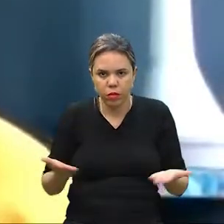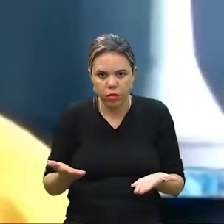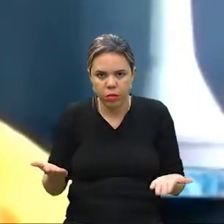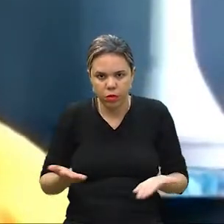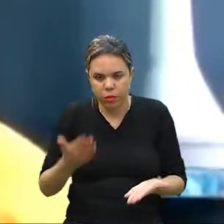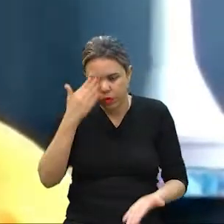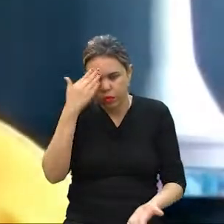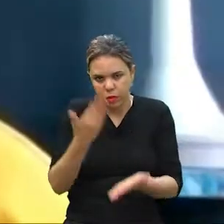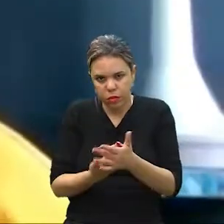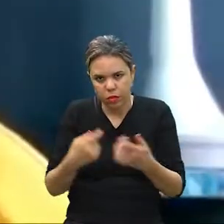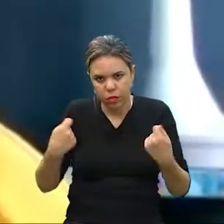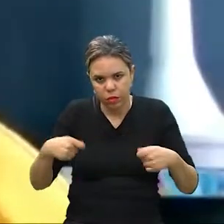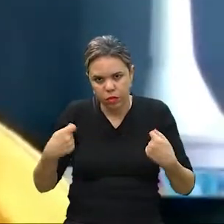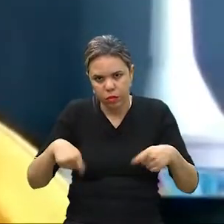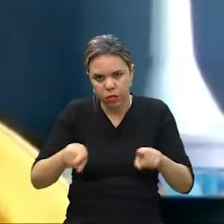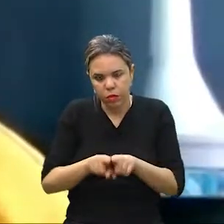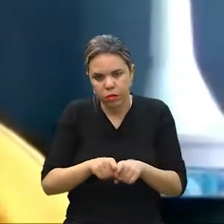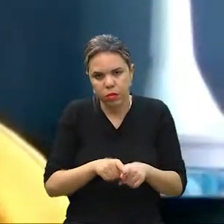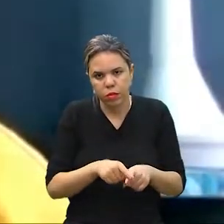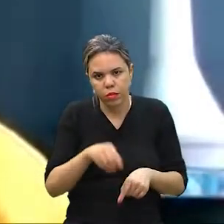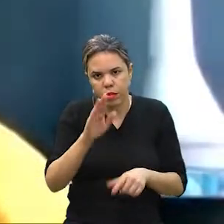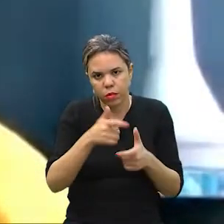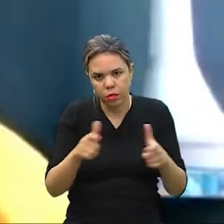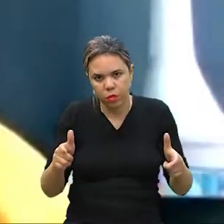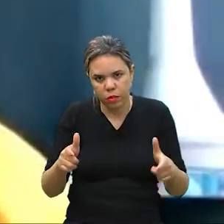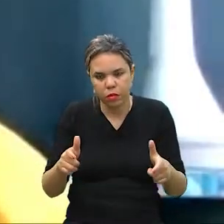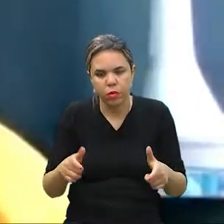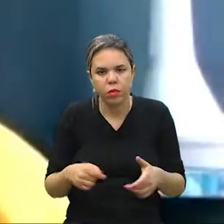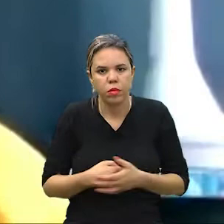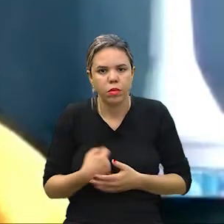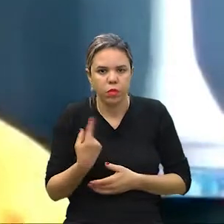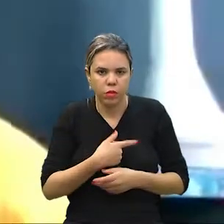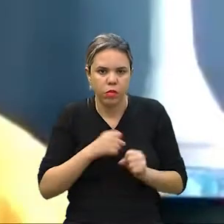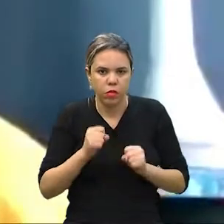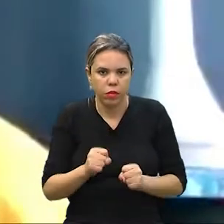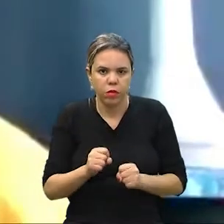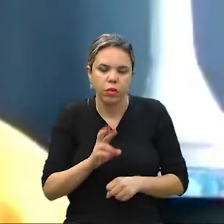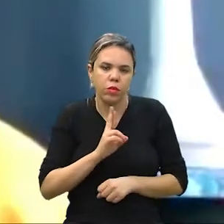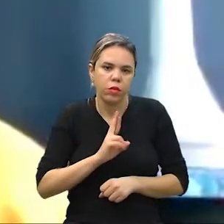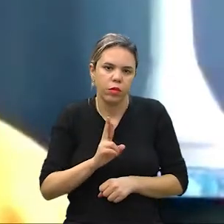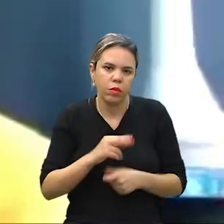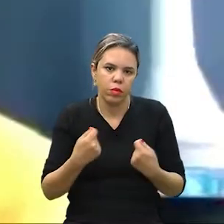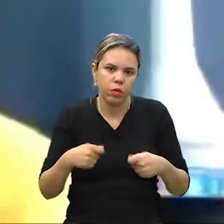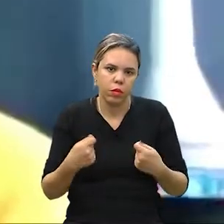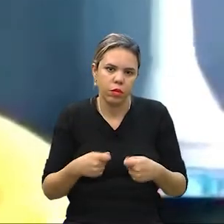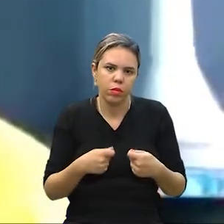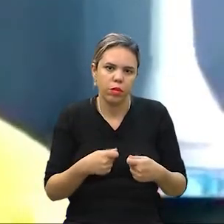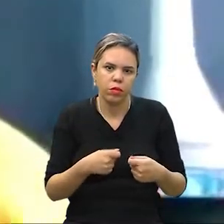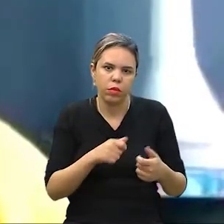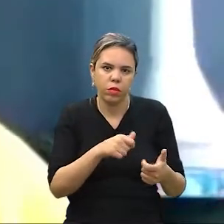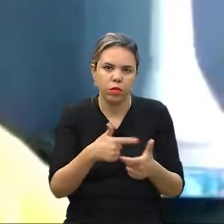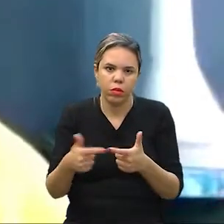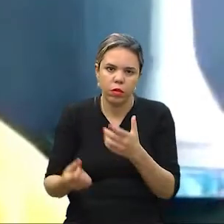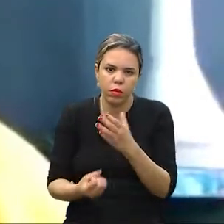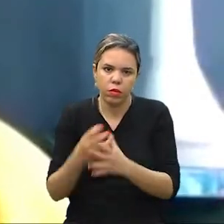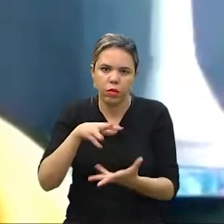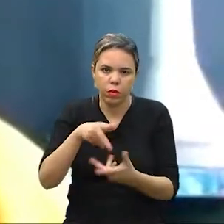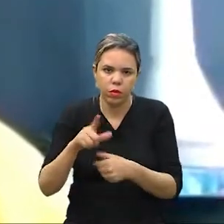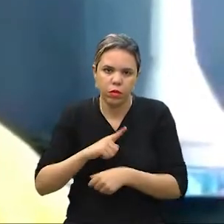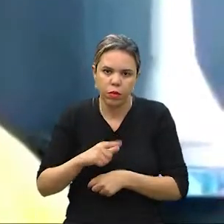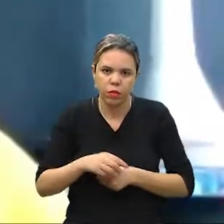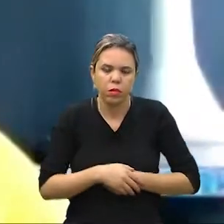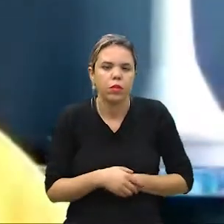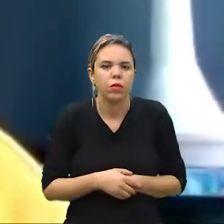e acredito que a gente vai precisar contar com cada vez mais eles, porque as respostas precisam ser locais para esse problema global que a gente